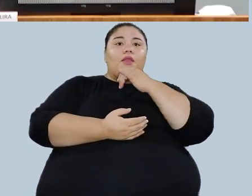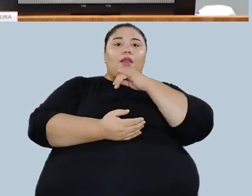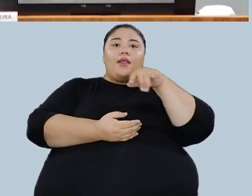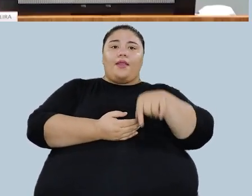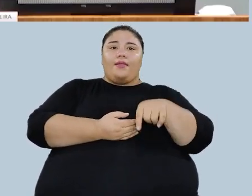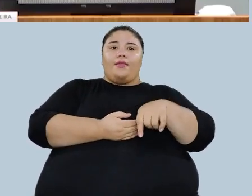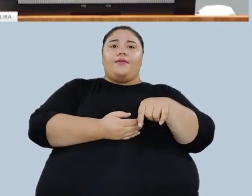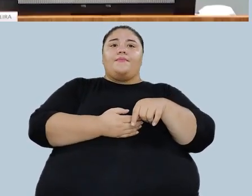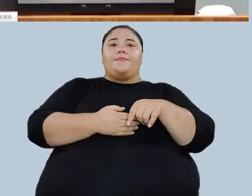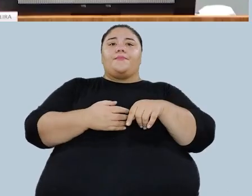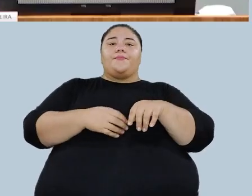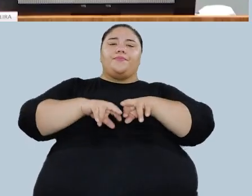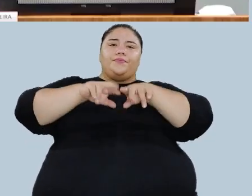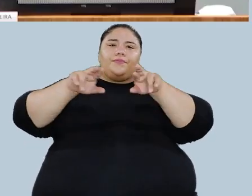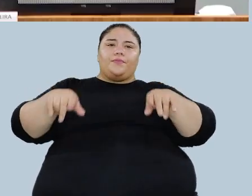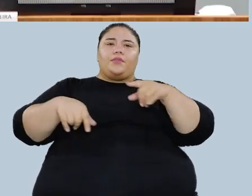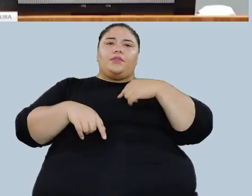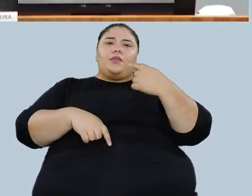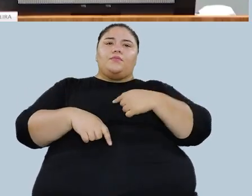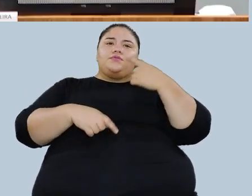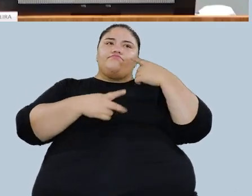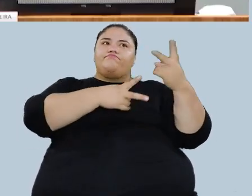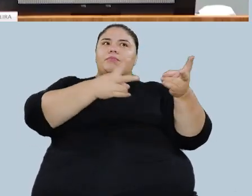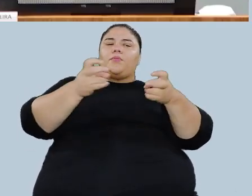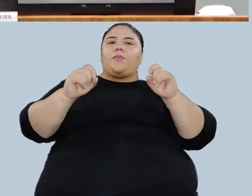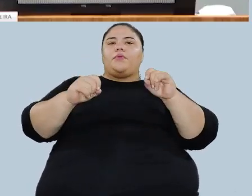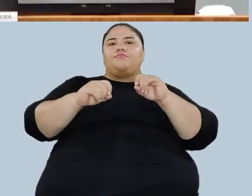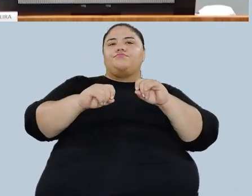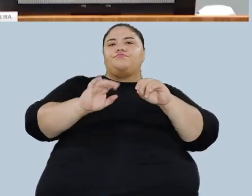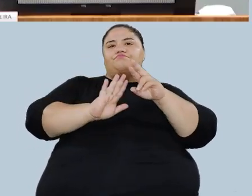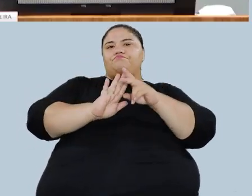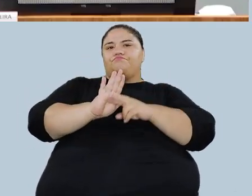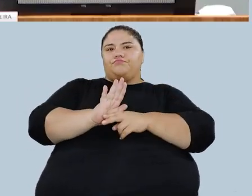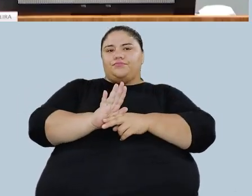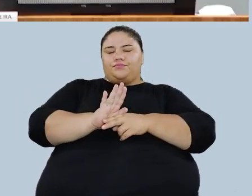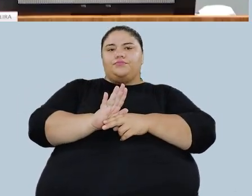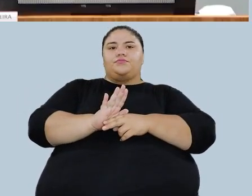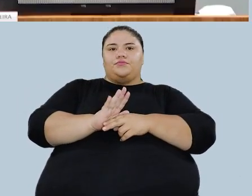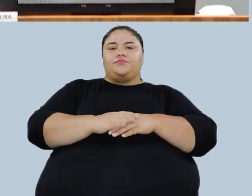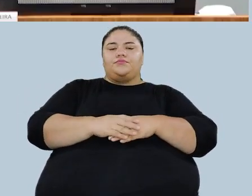e aqui, né, nesses pontos, nós tínhamos aí uma série de questões